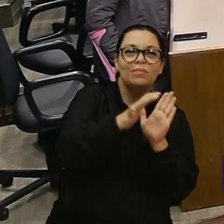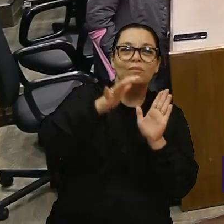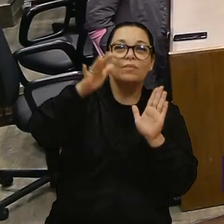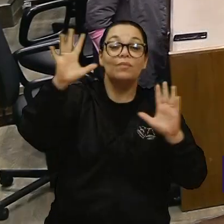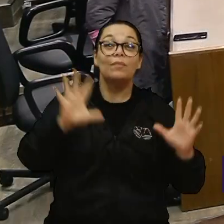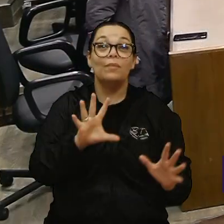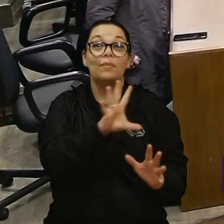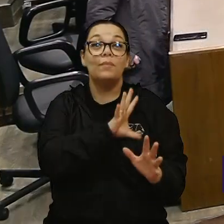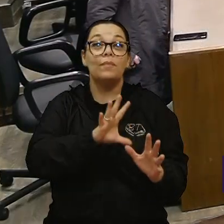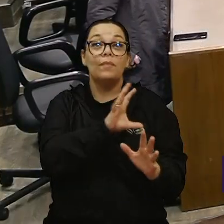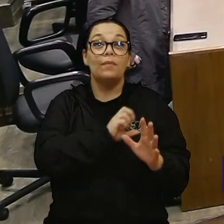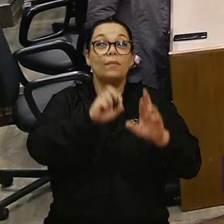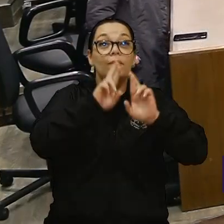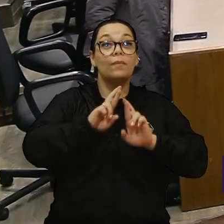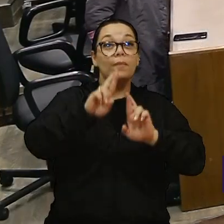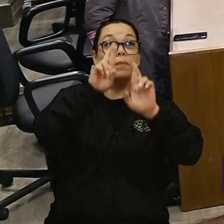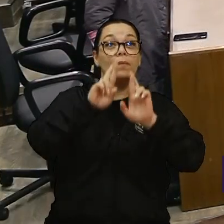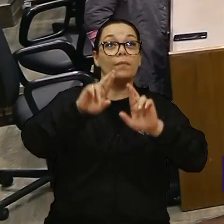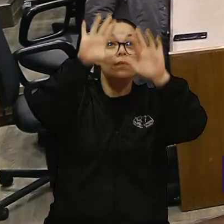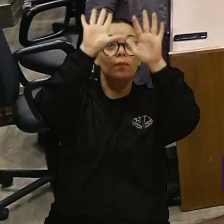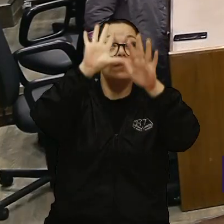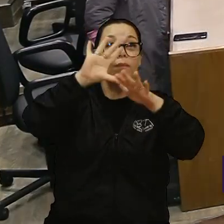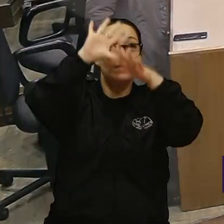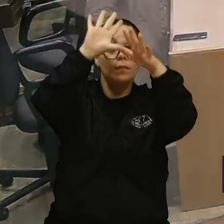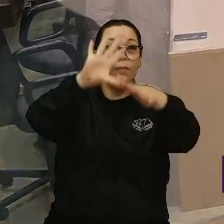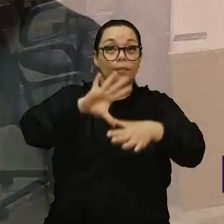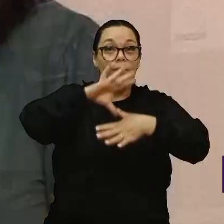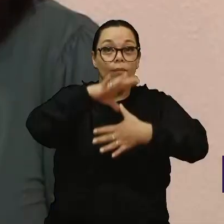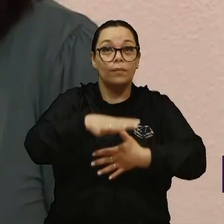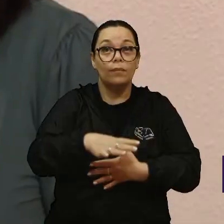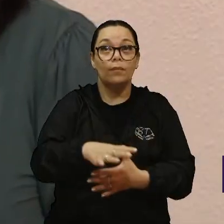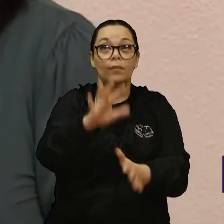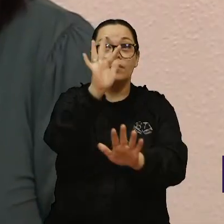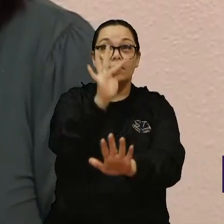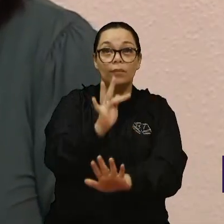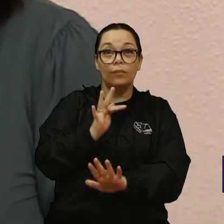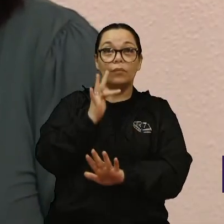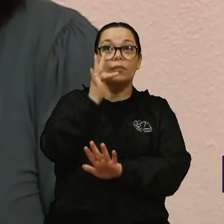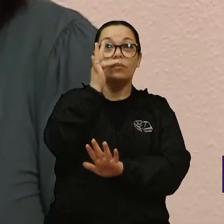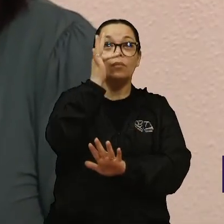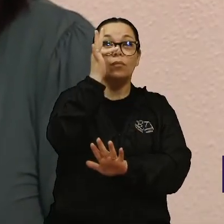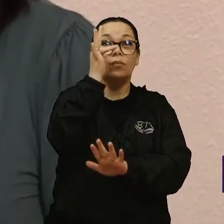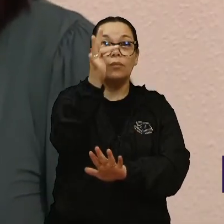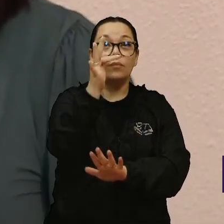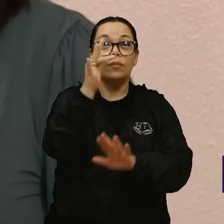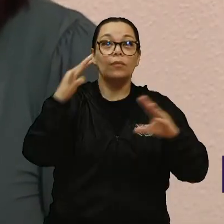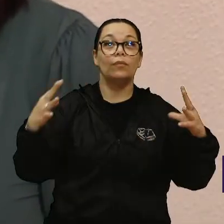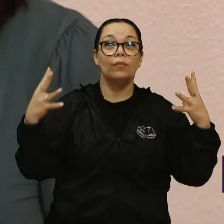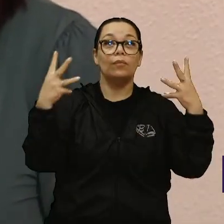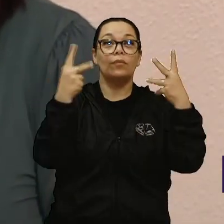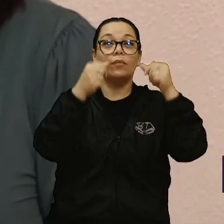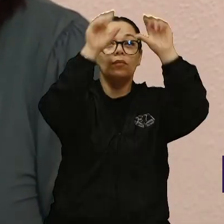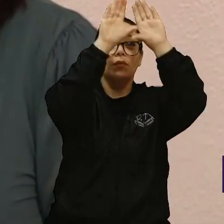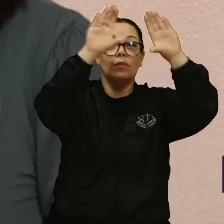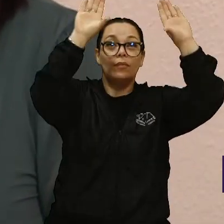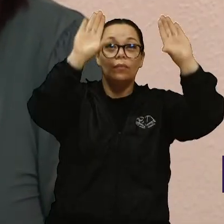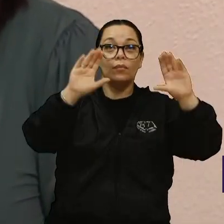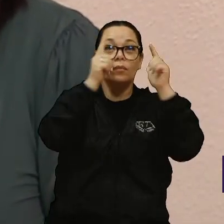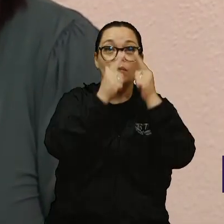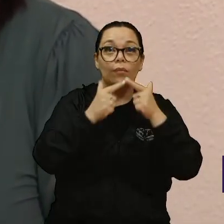vívido, de amor e de esperança, terra desce. Sem teu formoso céu risonho